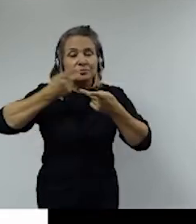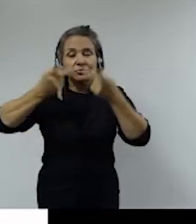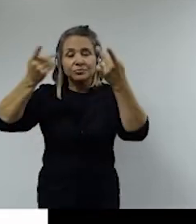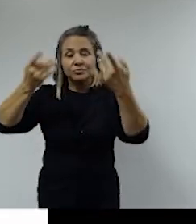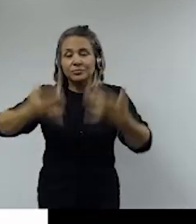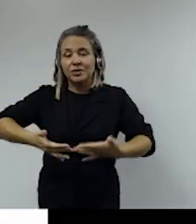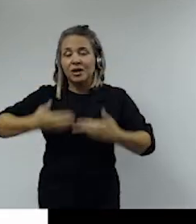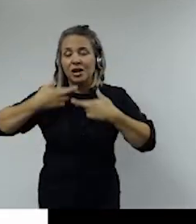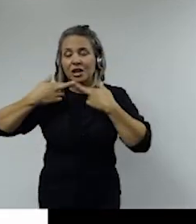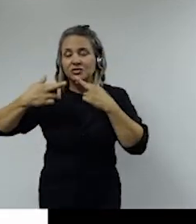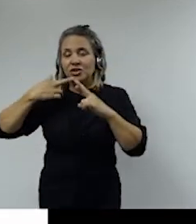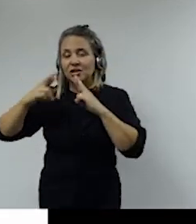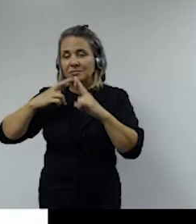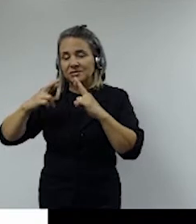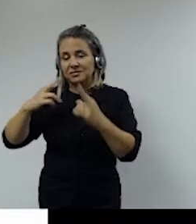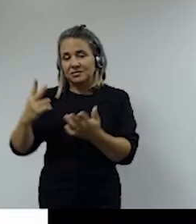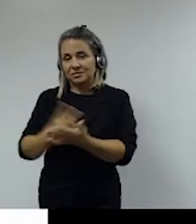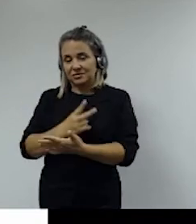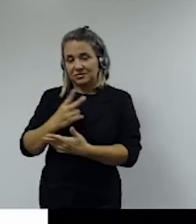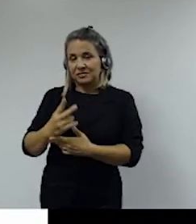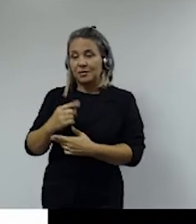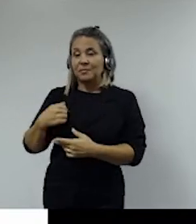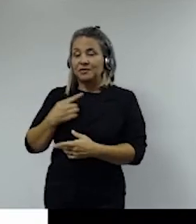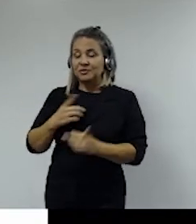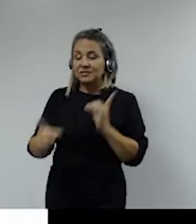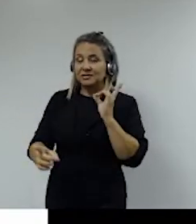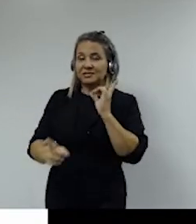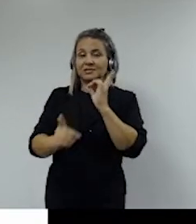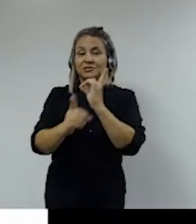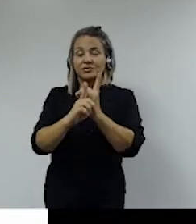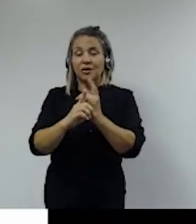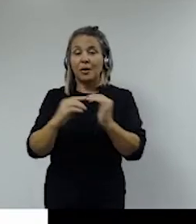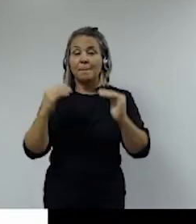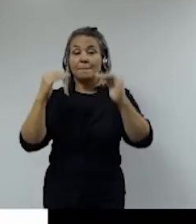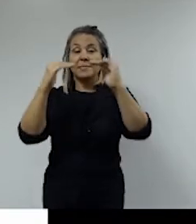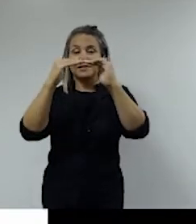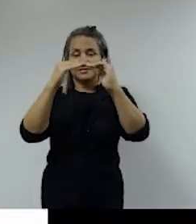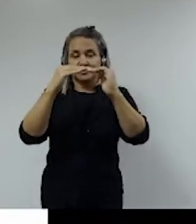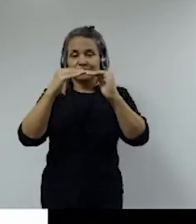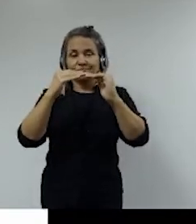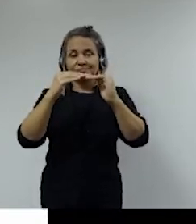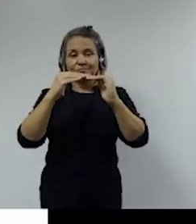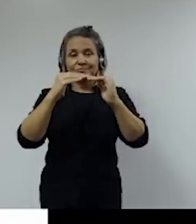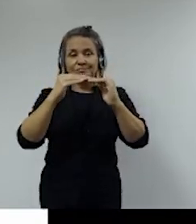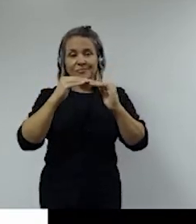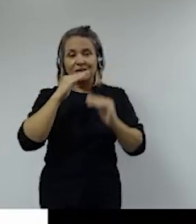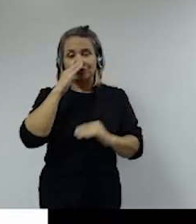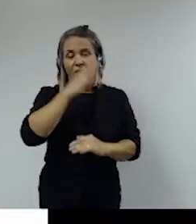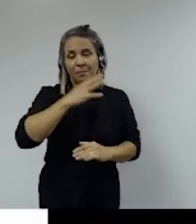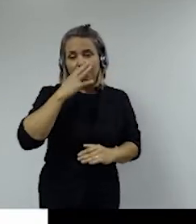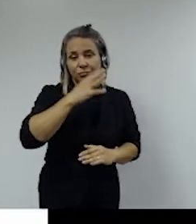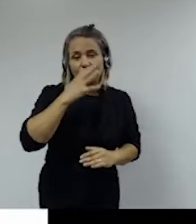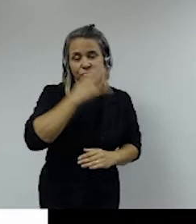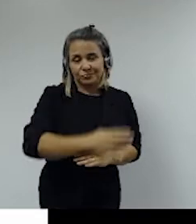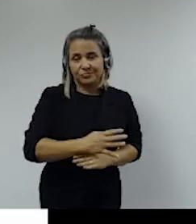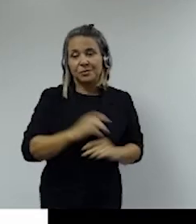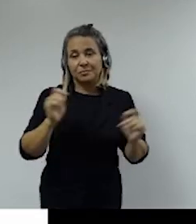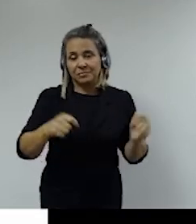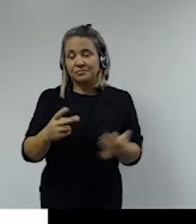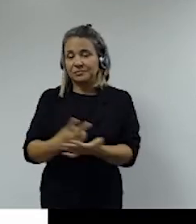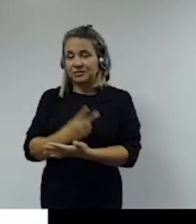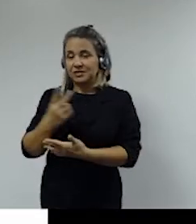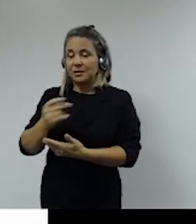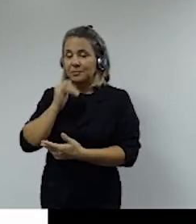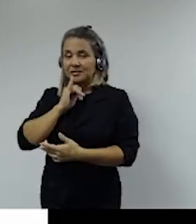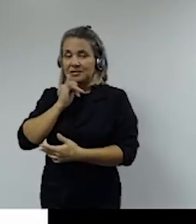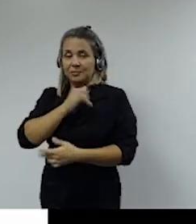daqueles relatos que são levados adiante, para identificar padrões de abusos. Então, é muito interessante que, por exemplo, a Defensoria Pública do Estado